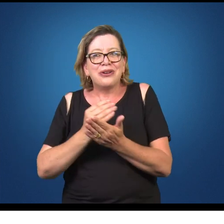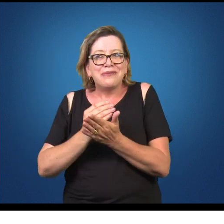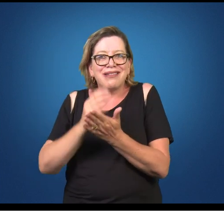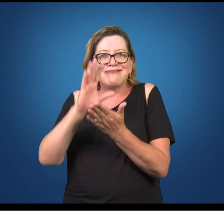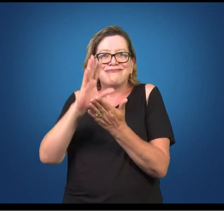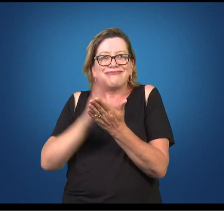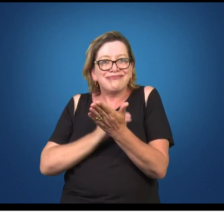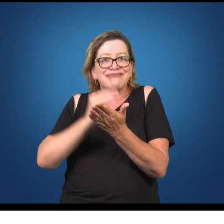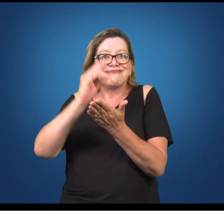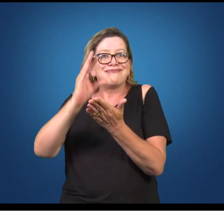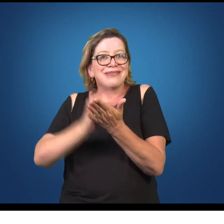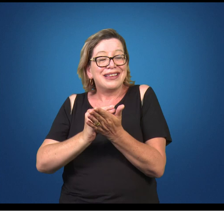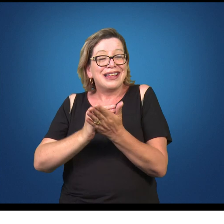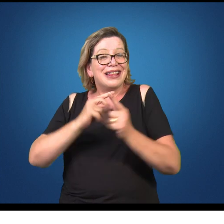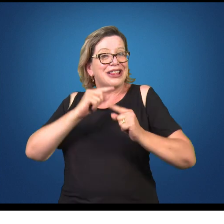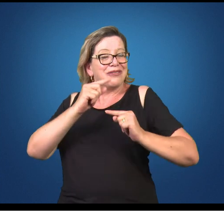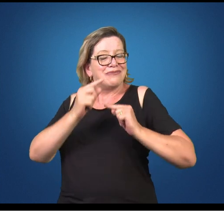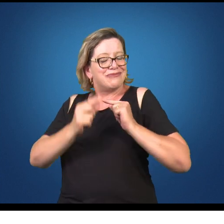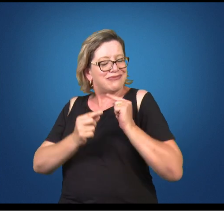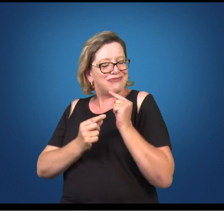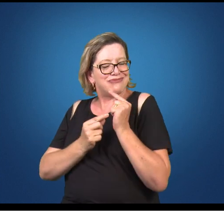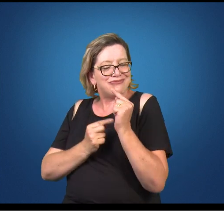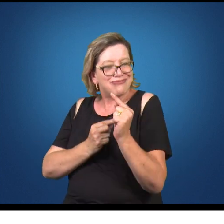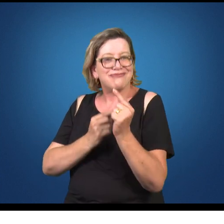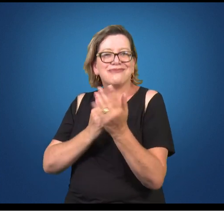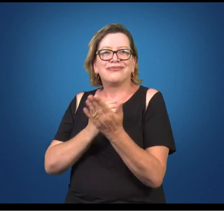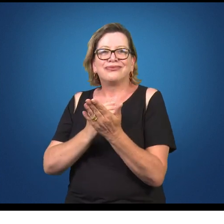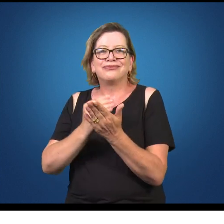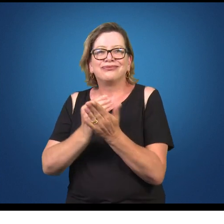imitando, talvez. E daí ela vai tentando